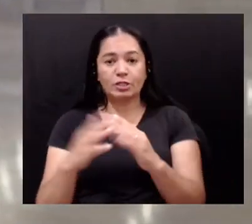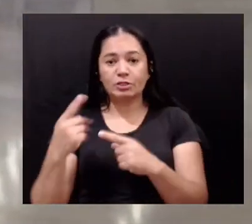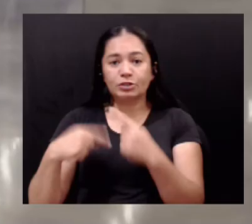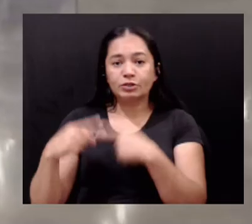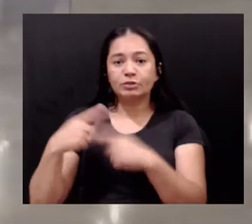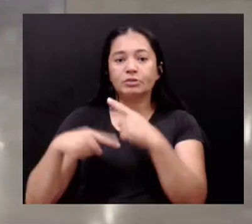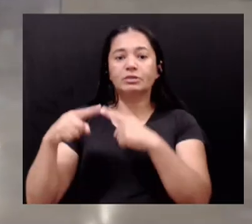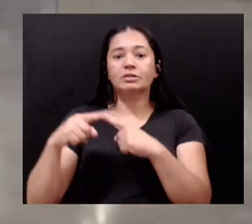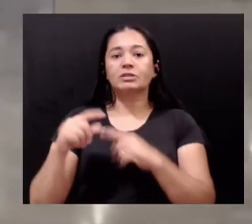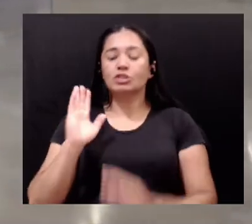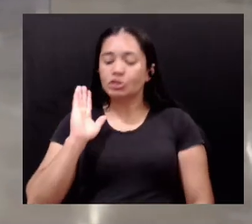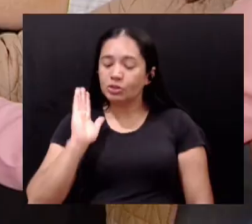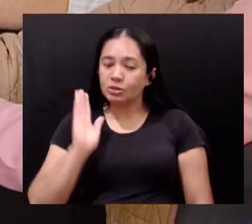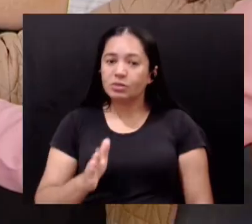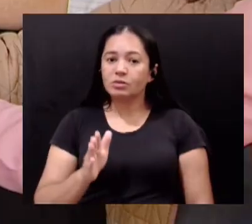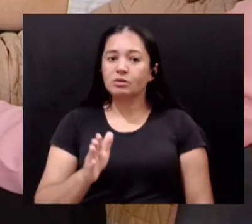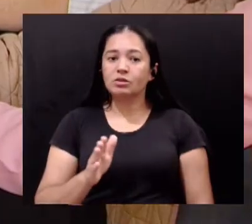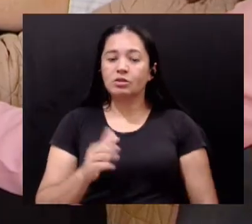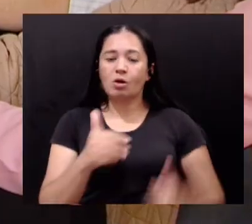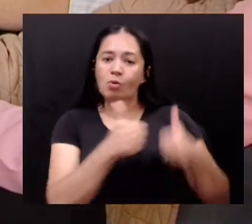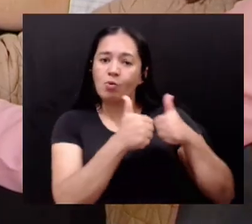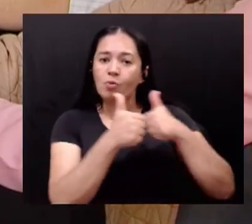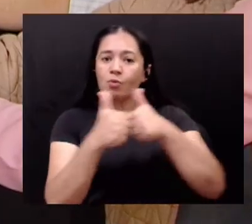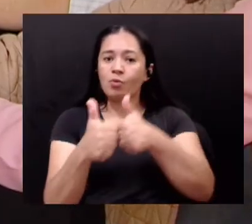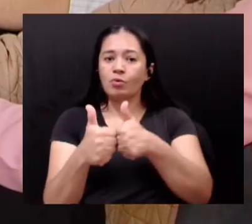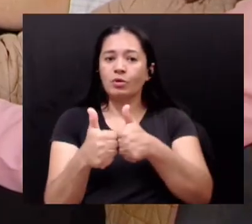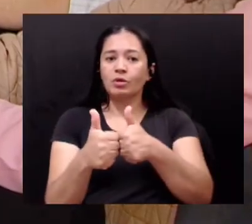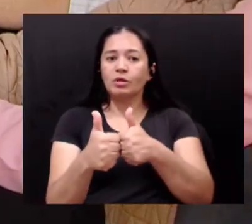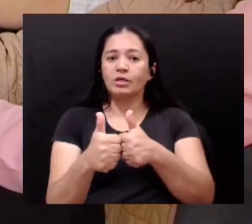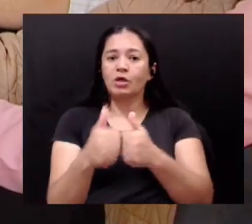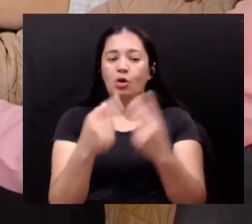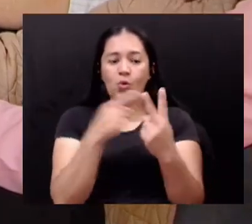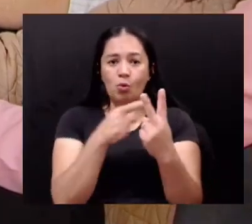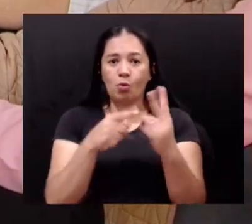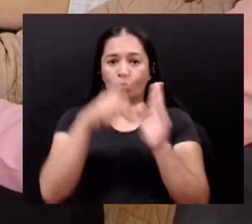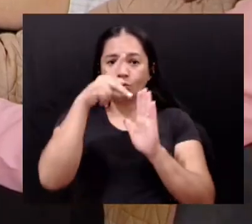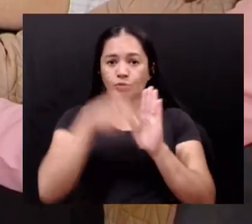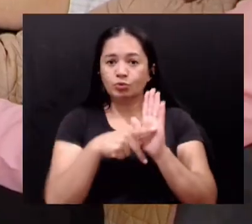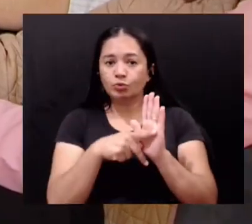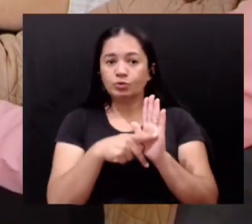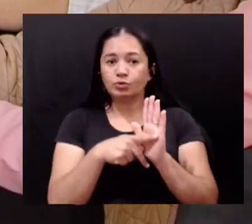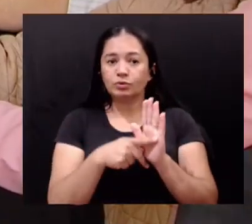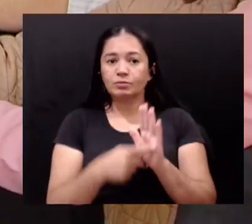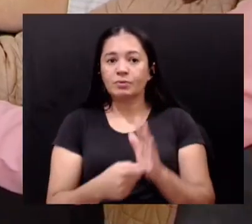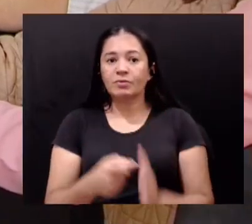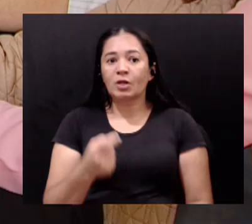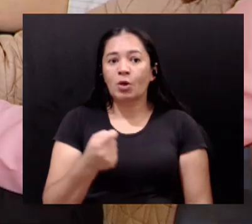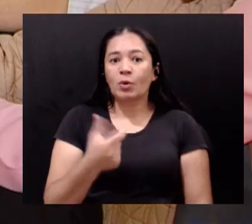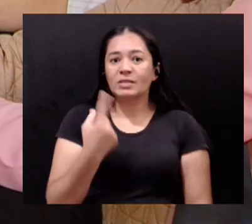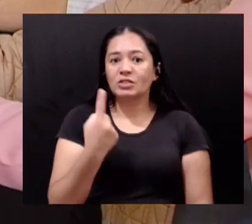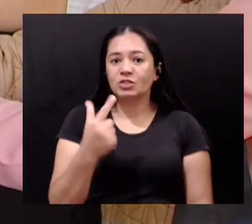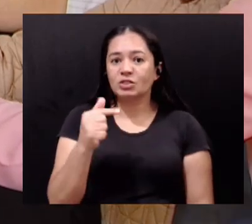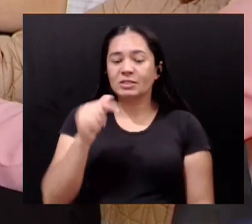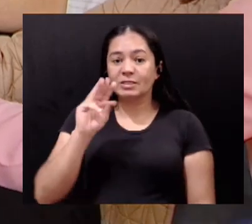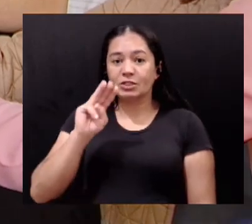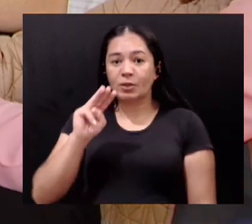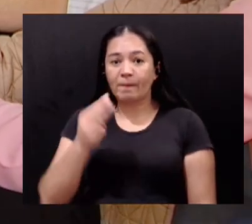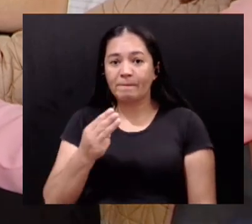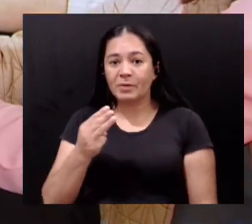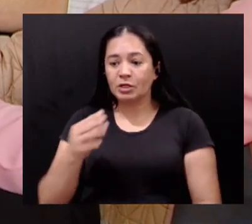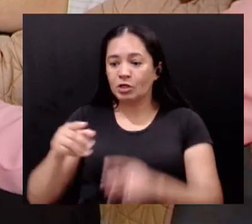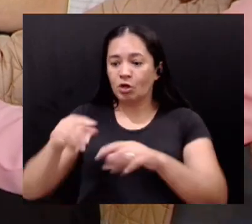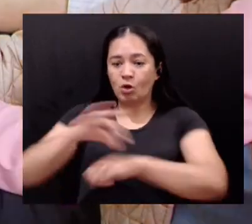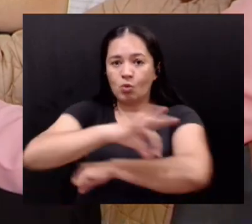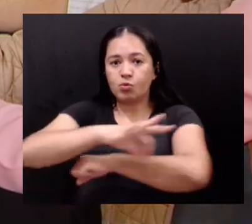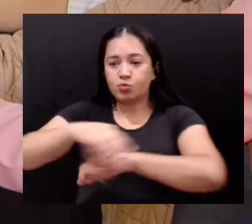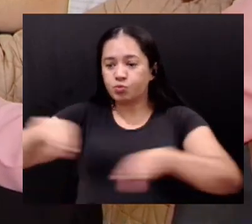está acompanhando esses dois projetos. São quase 17 milhões de metros quadrados voltados à ciência,